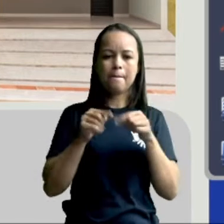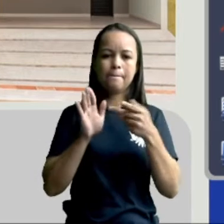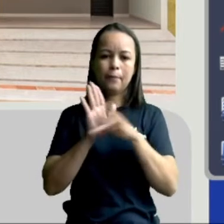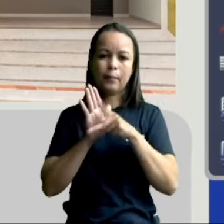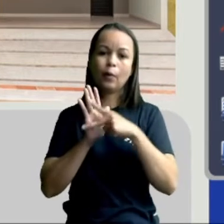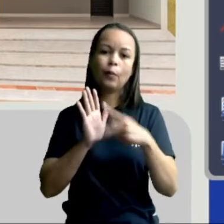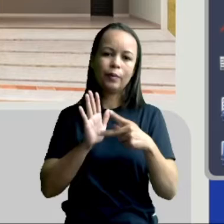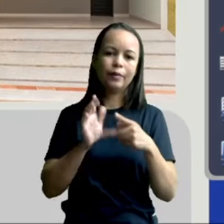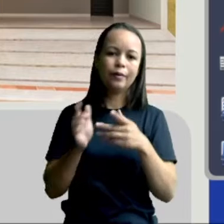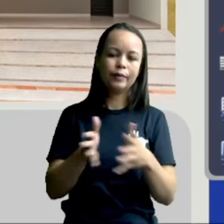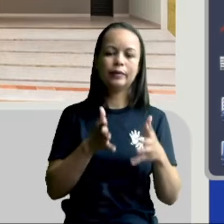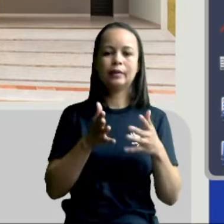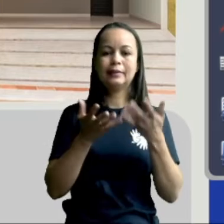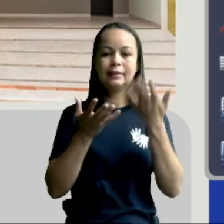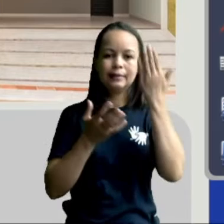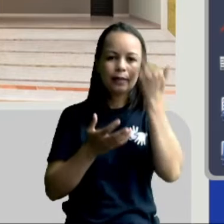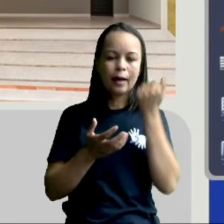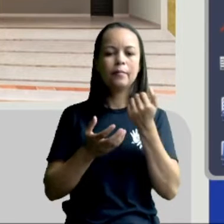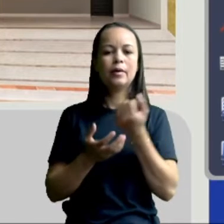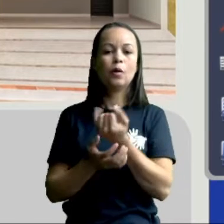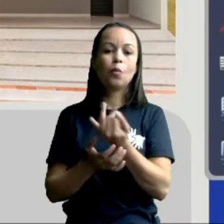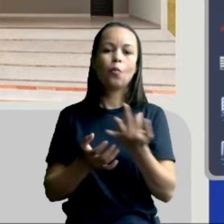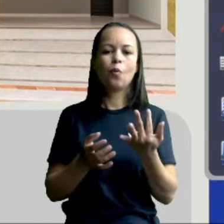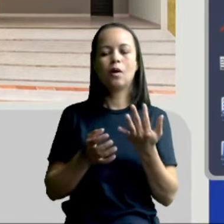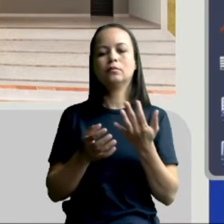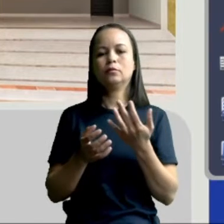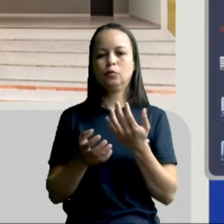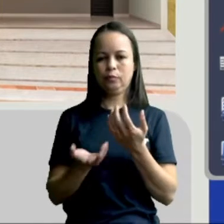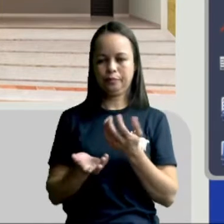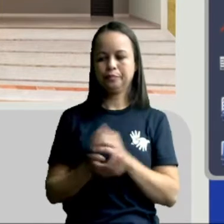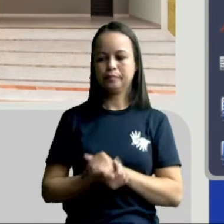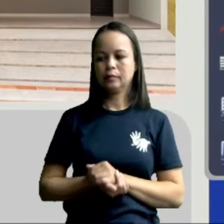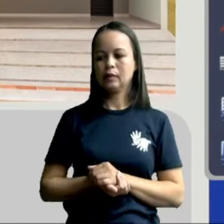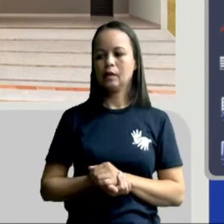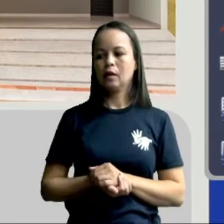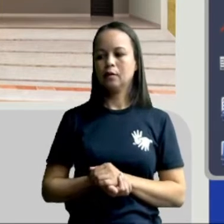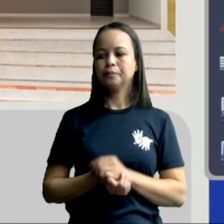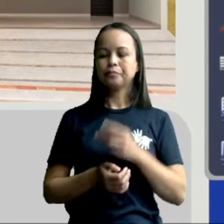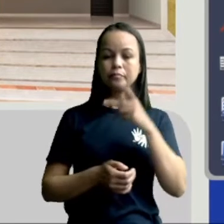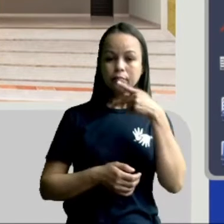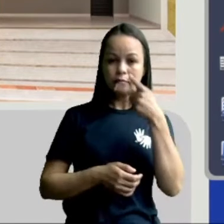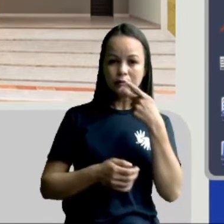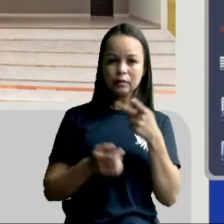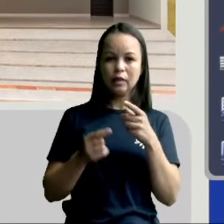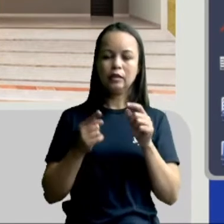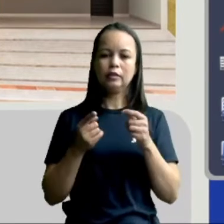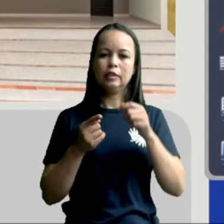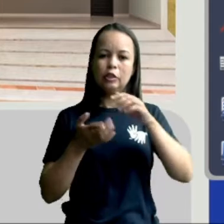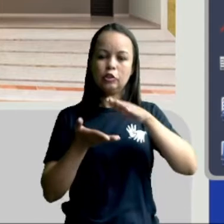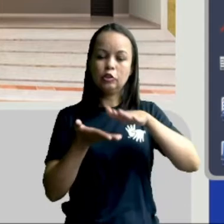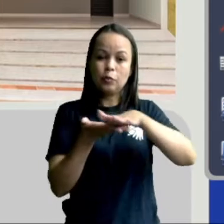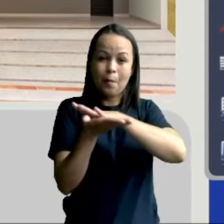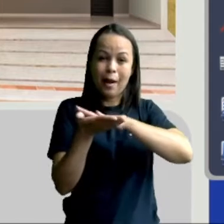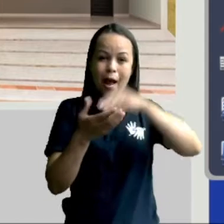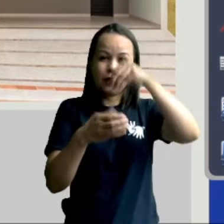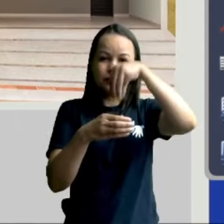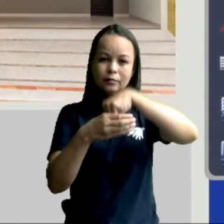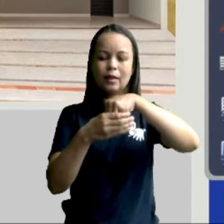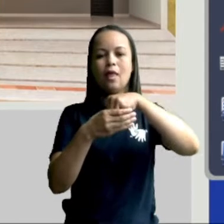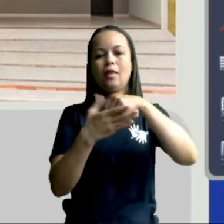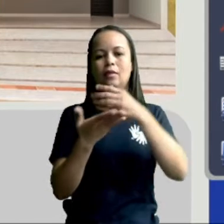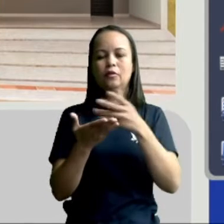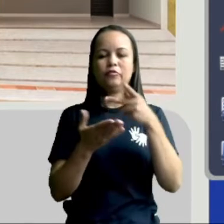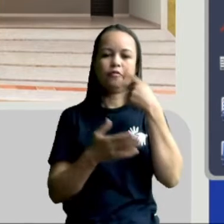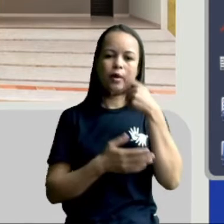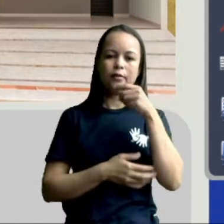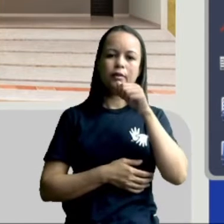Nessas imagens, ó, saber desse espaço interno dessas figuras. Então, quando a gente fala de espaço interno, a gente está falando